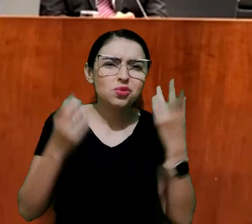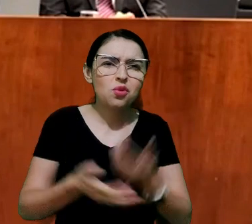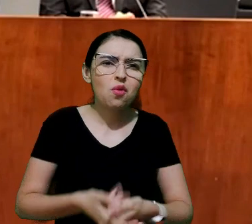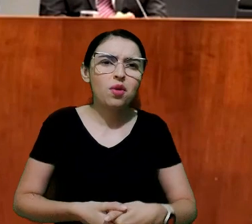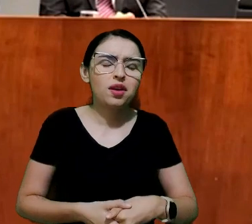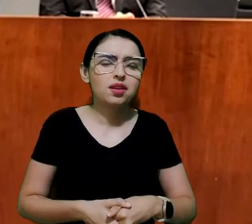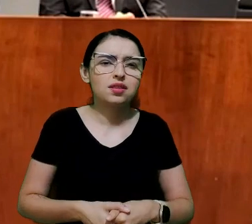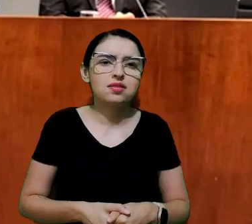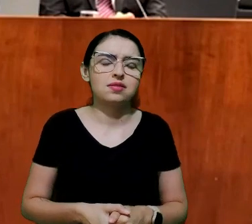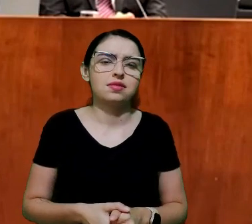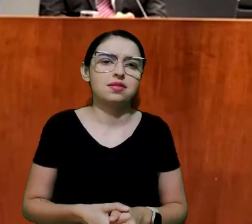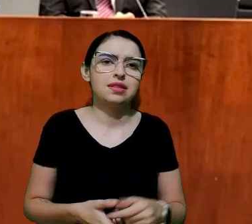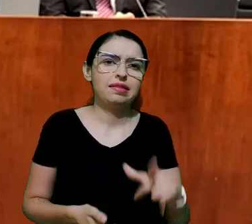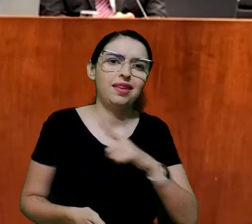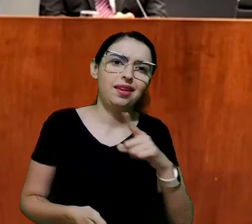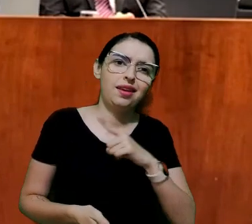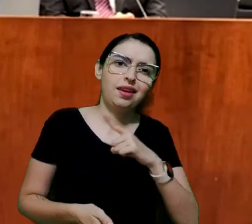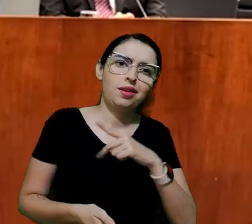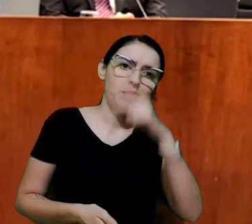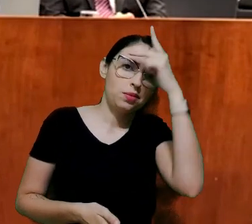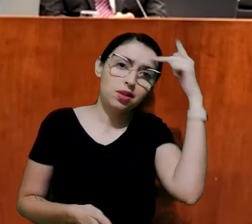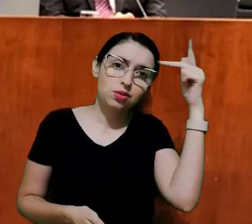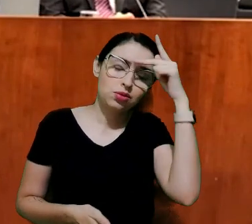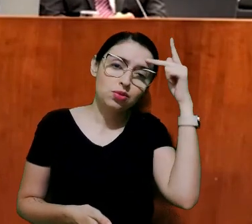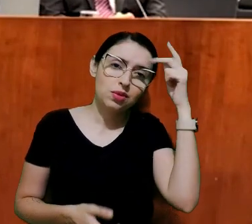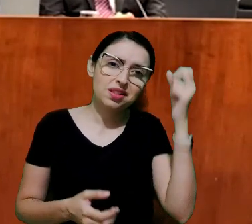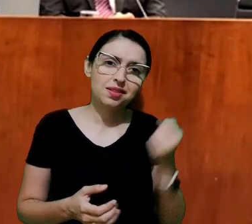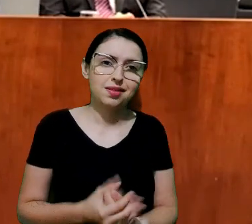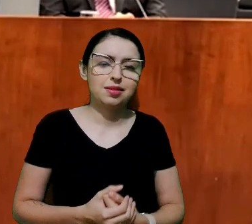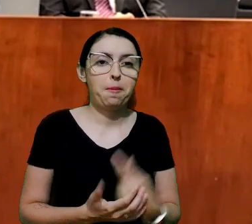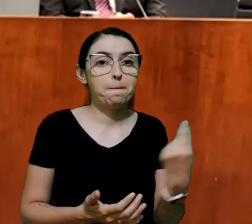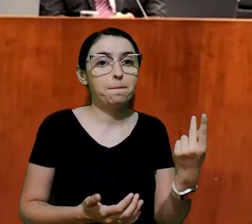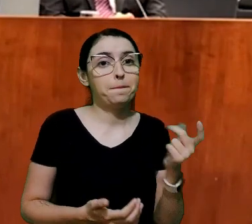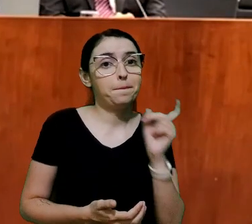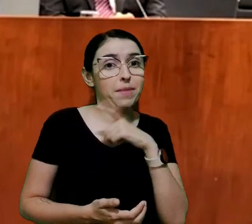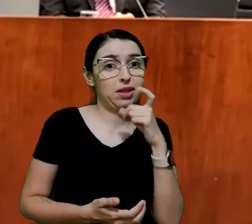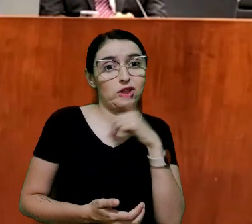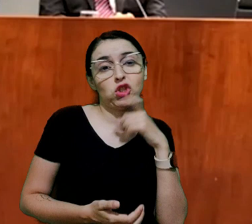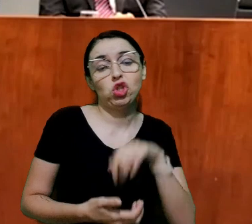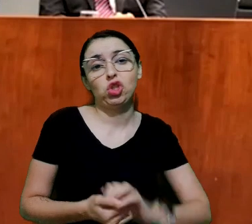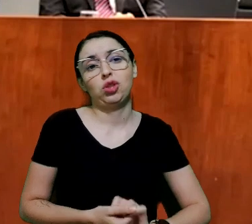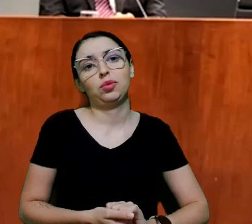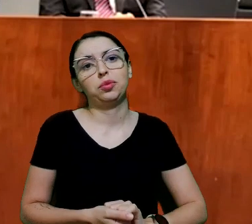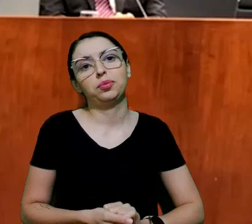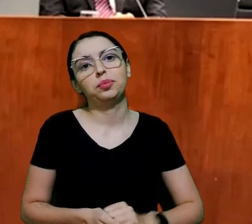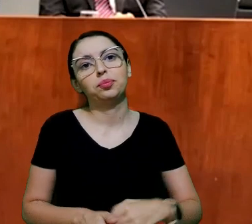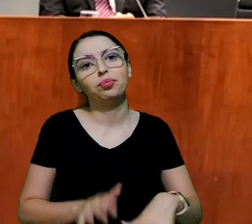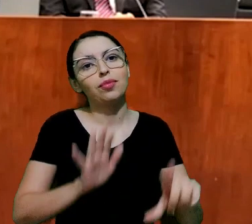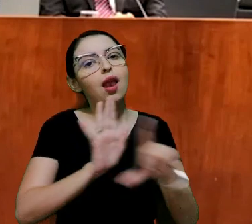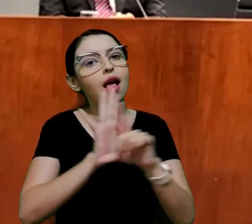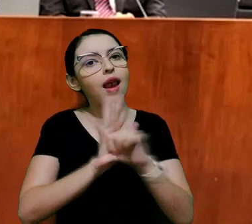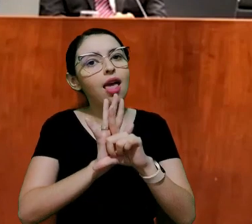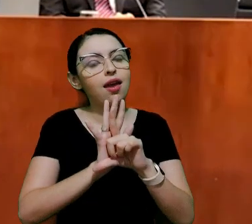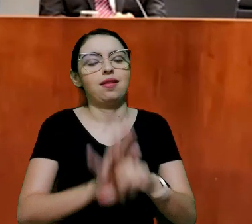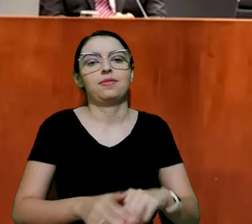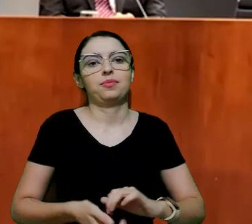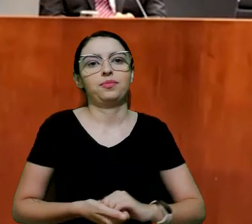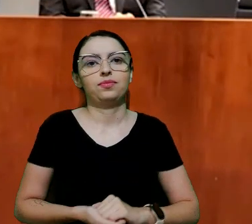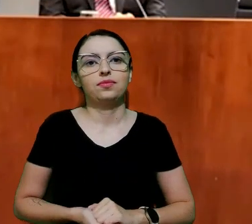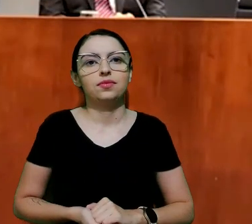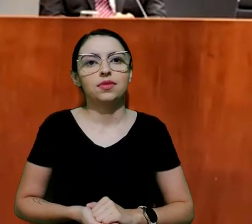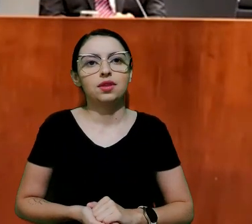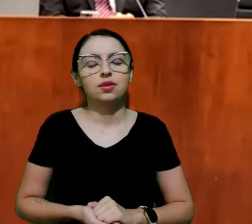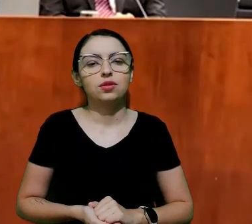tenhamos pessoas inventando saídas para contornar o que a lei diz. Porque o